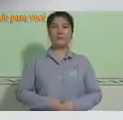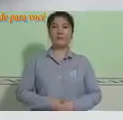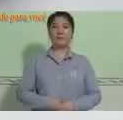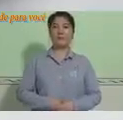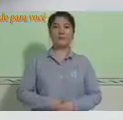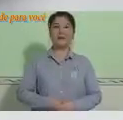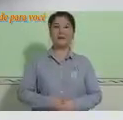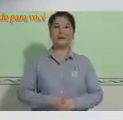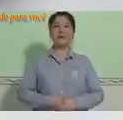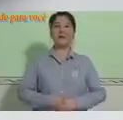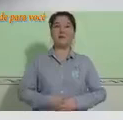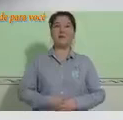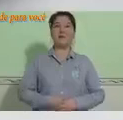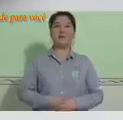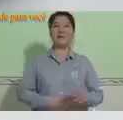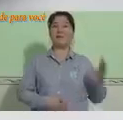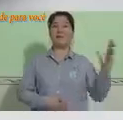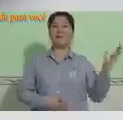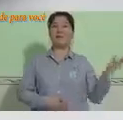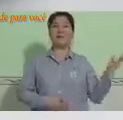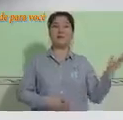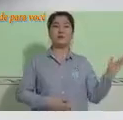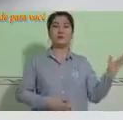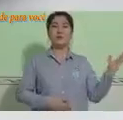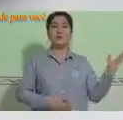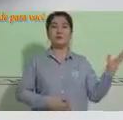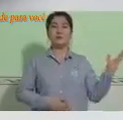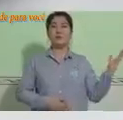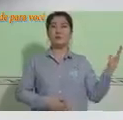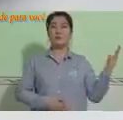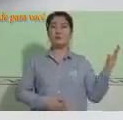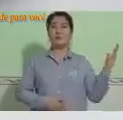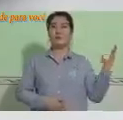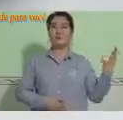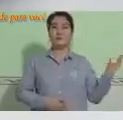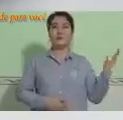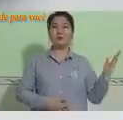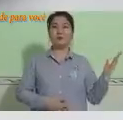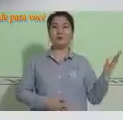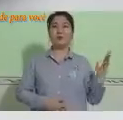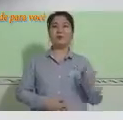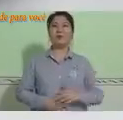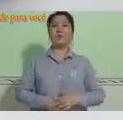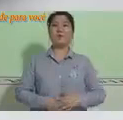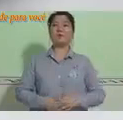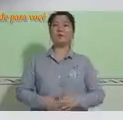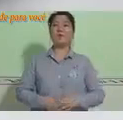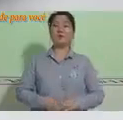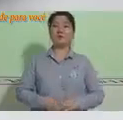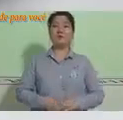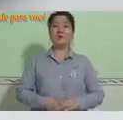COMOTOMARAVACINASDOSSDAGARDASIL 9 variando de acordo com a idade em que é administrada, vírgula, sendo que as recomendações gerais